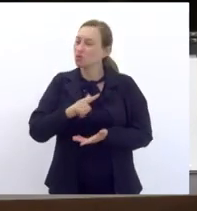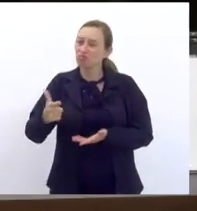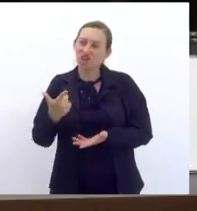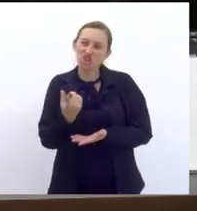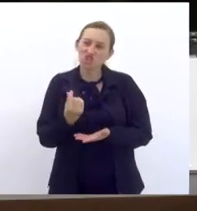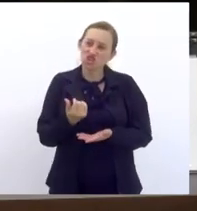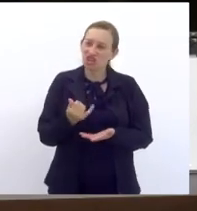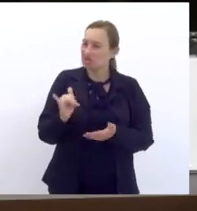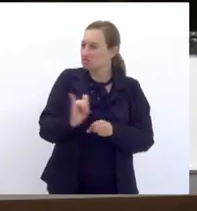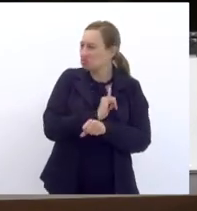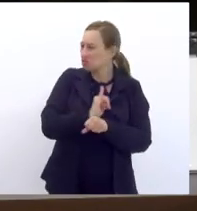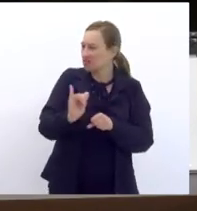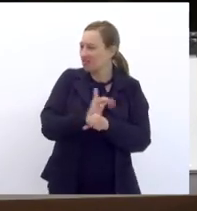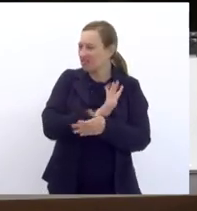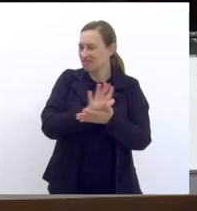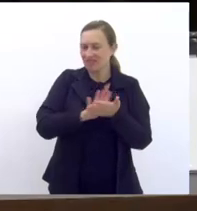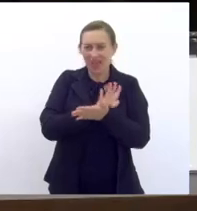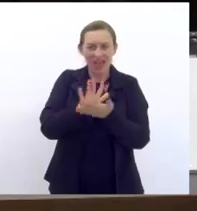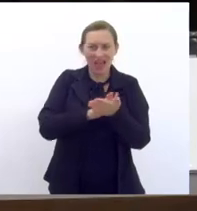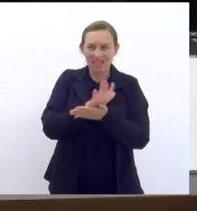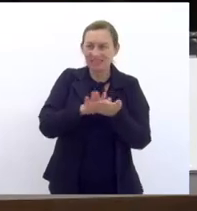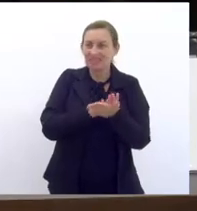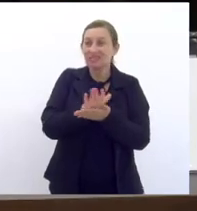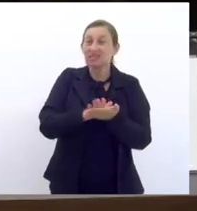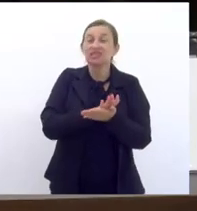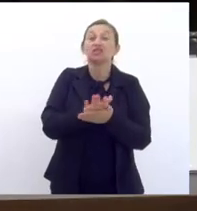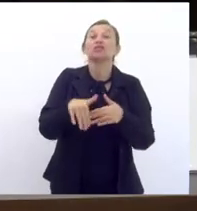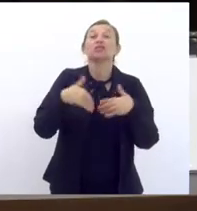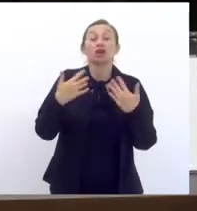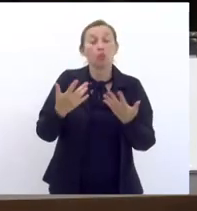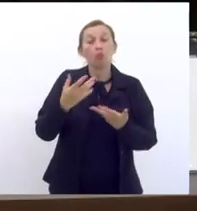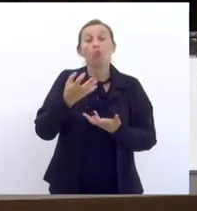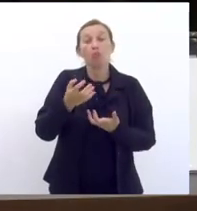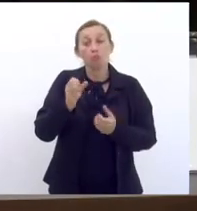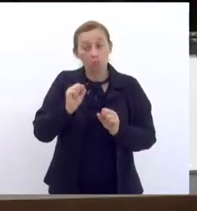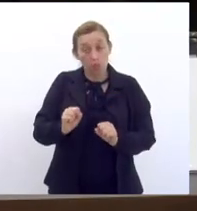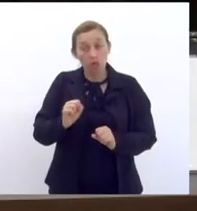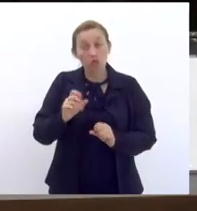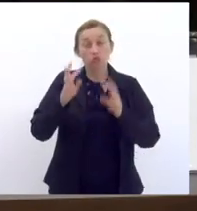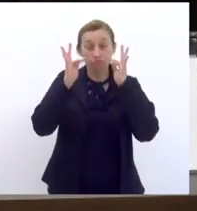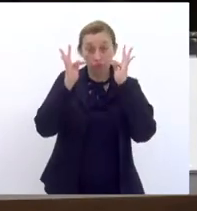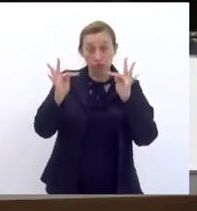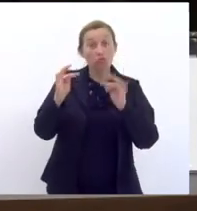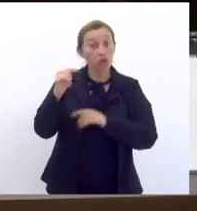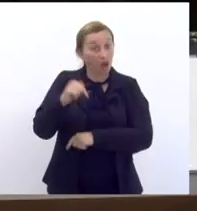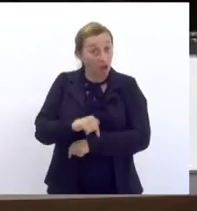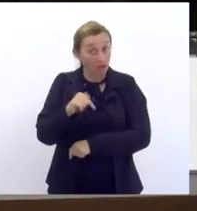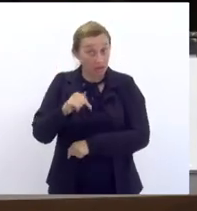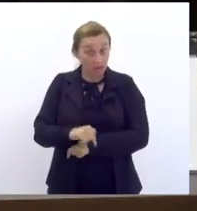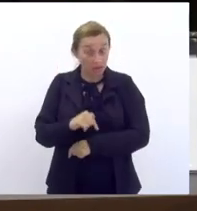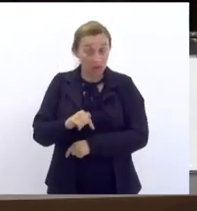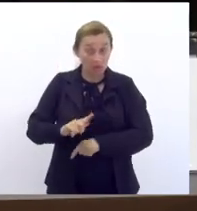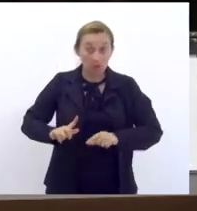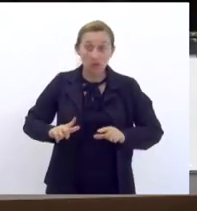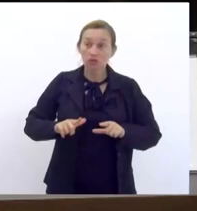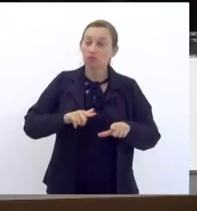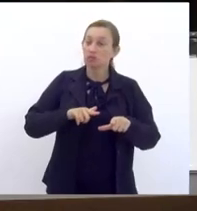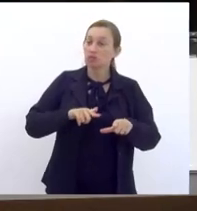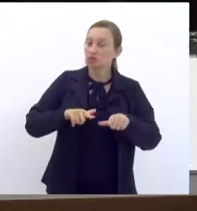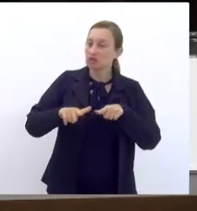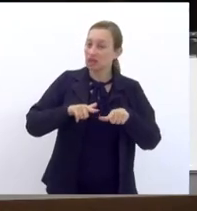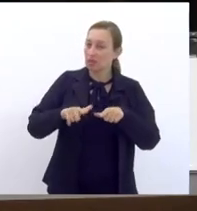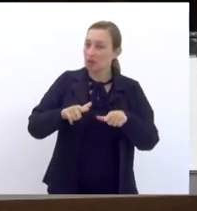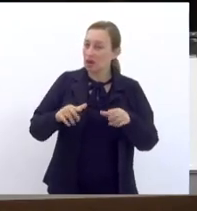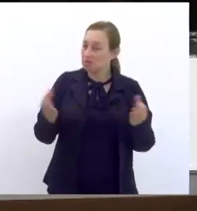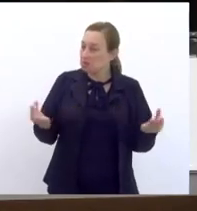planejamento já com passivo altíssimo e eu posso dar o meu testemunho aqui da atuação Impecável